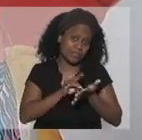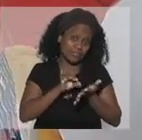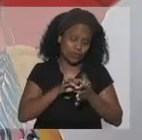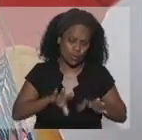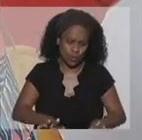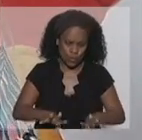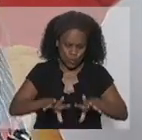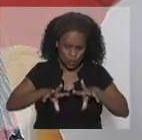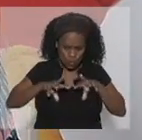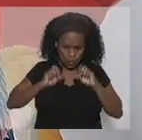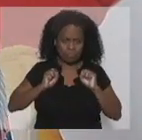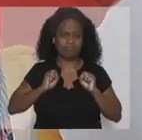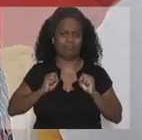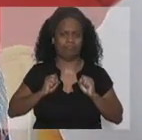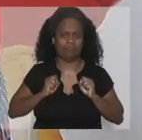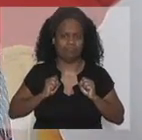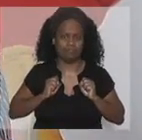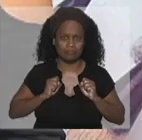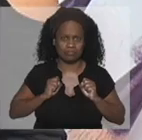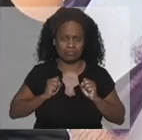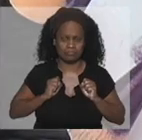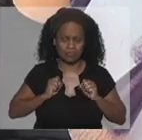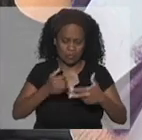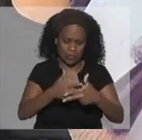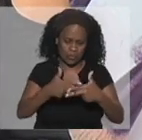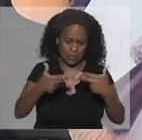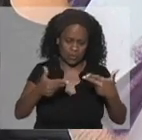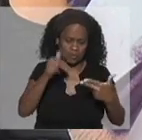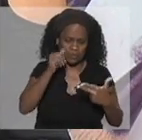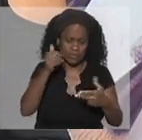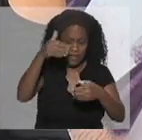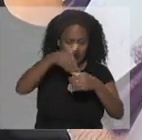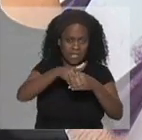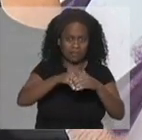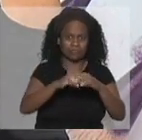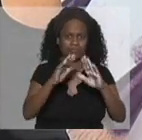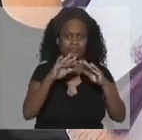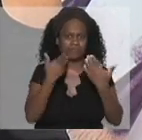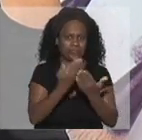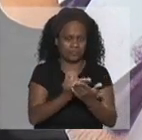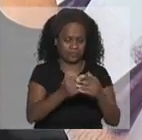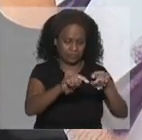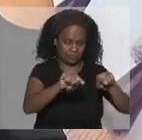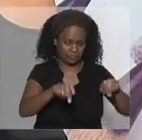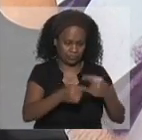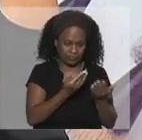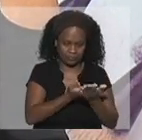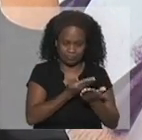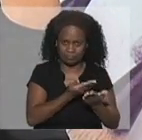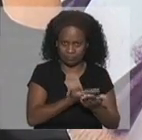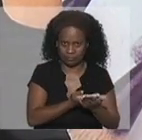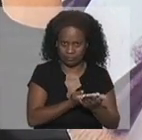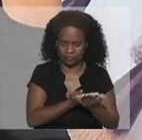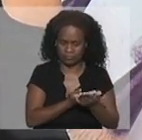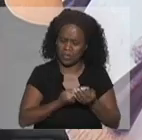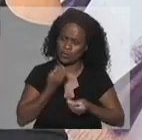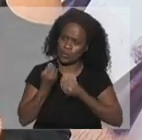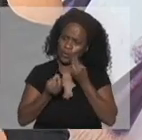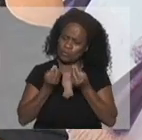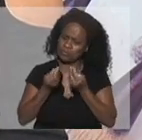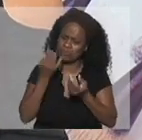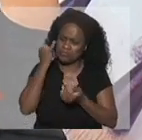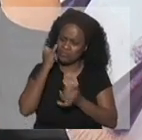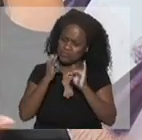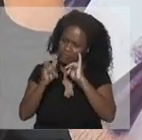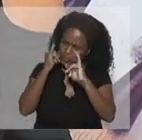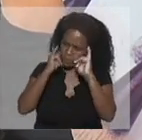que você introjeta aquilo, né? Questões feministas em sala de aula, falar para Carolina. Como